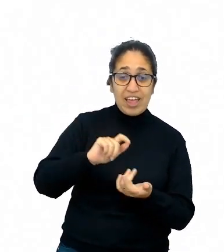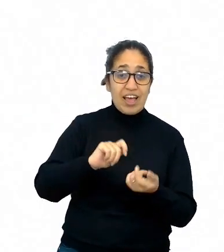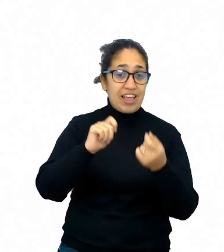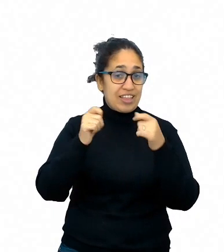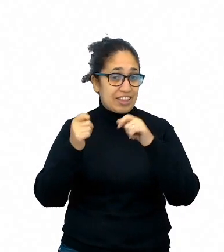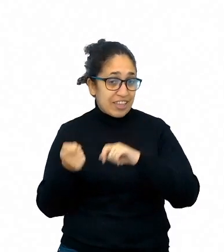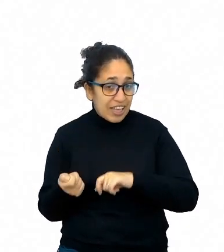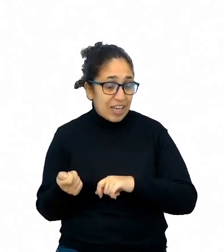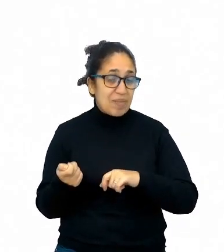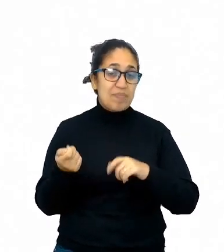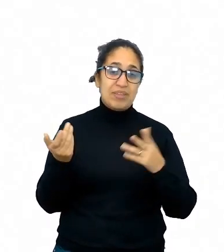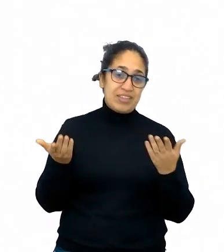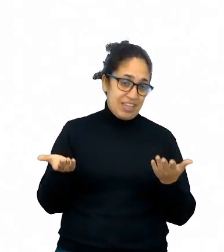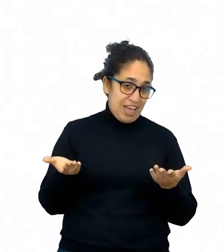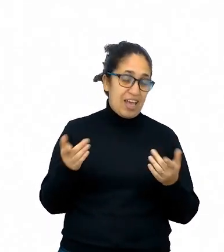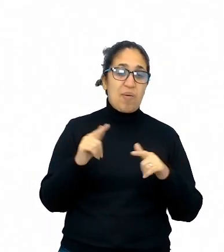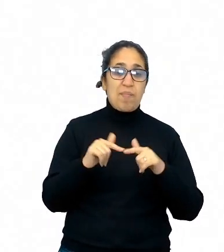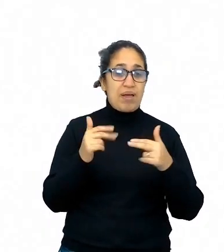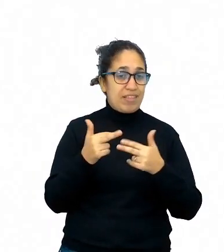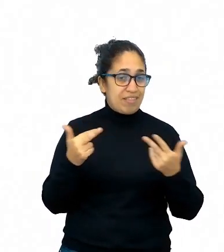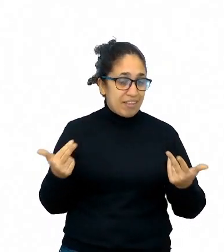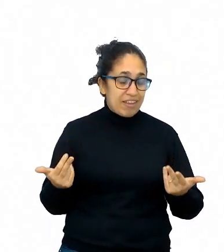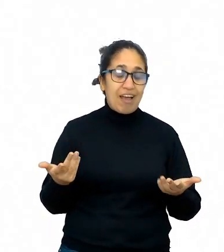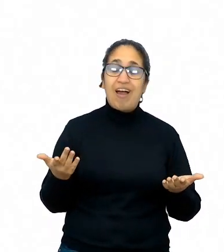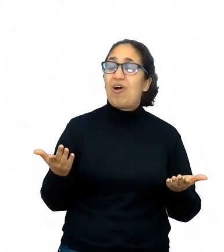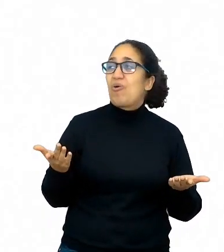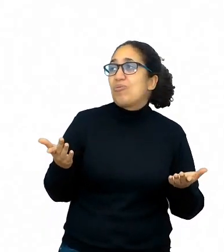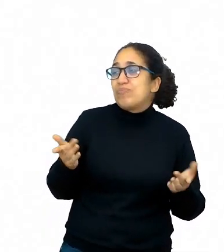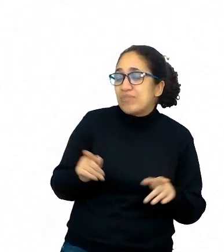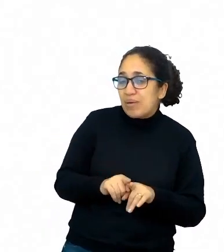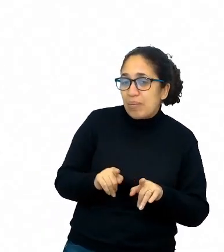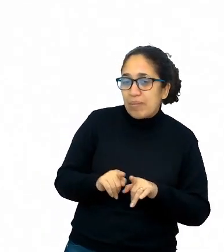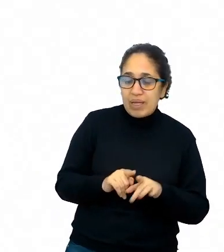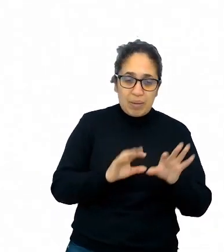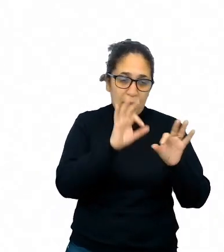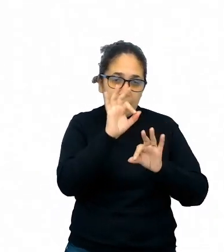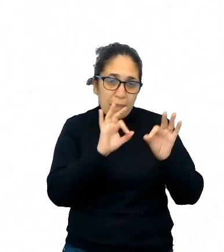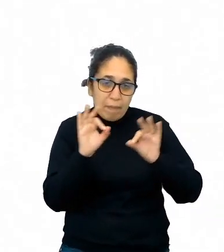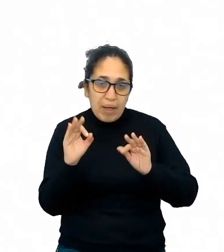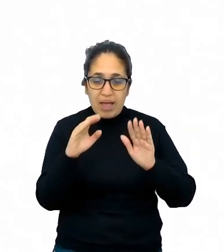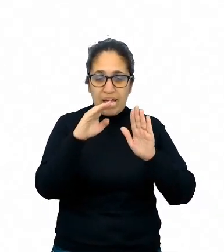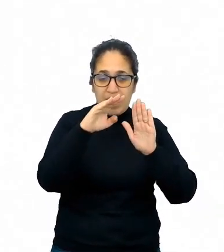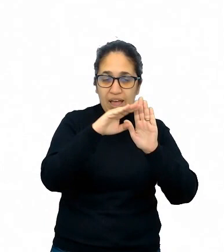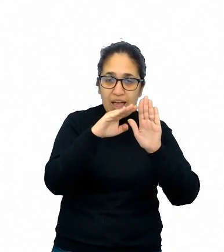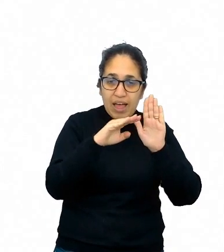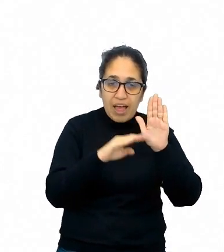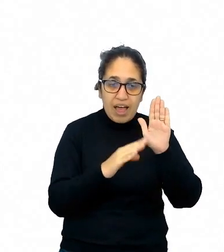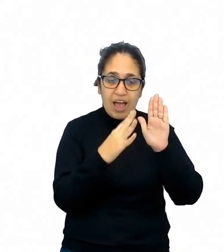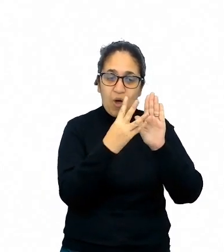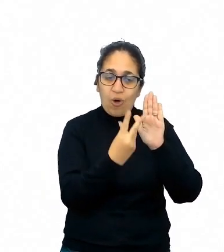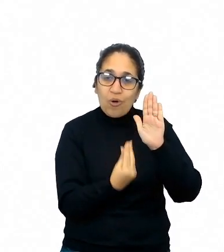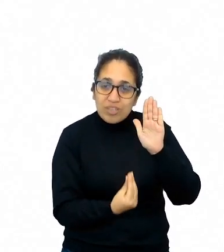do material, né, a gente pode, de repente, montar um algoritmo para